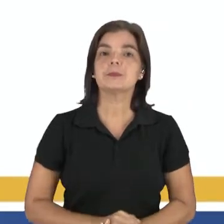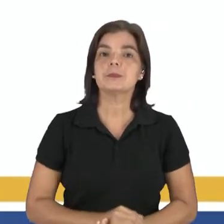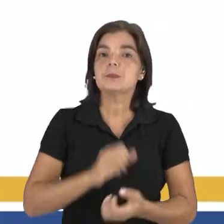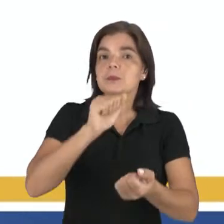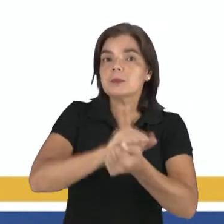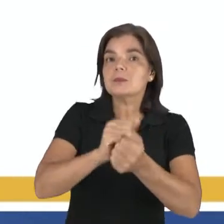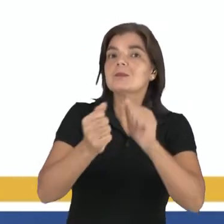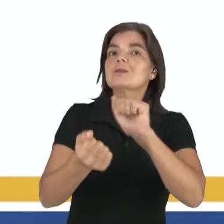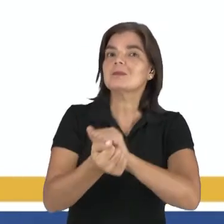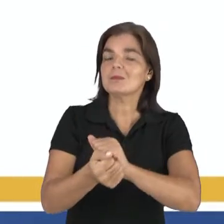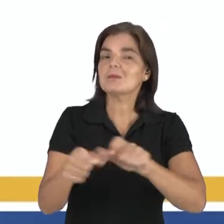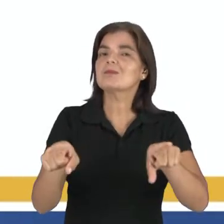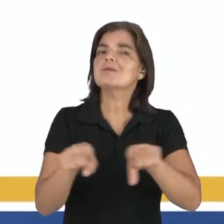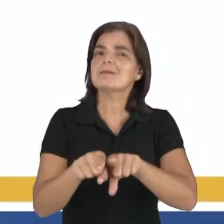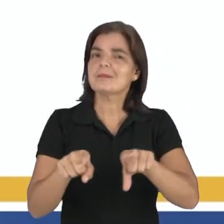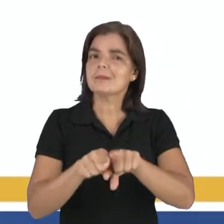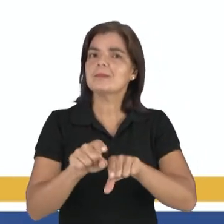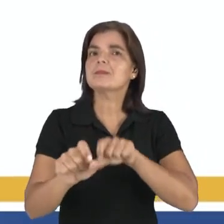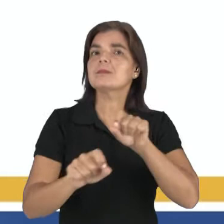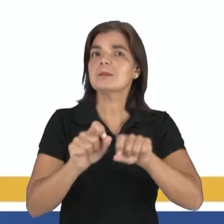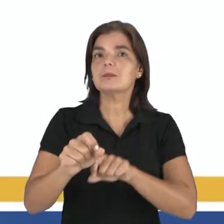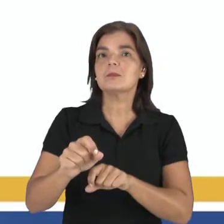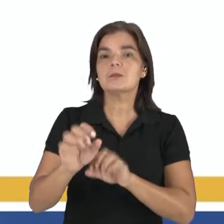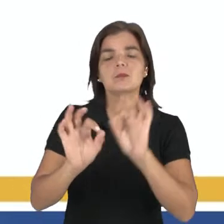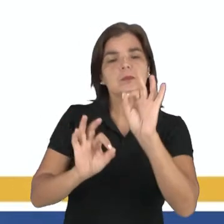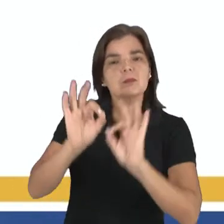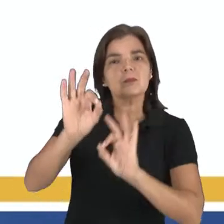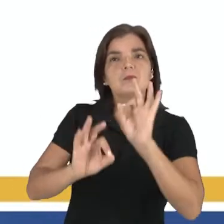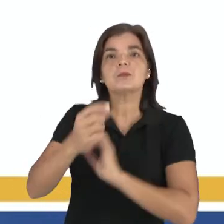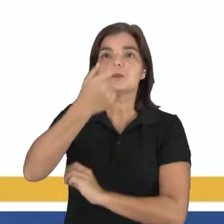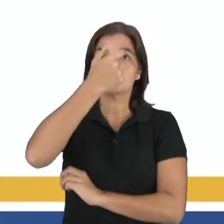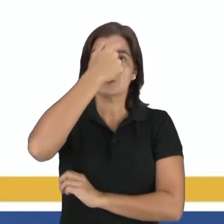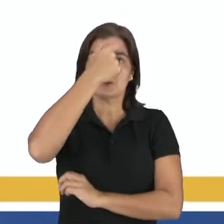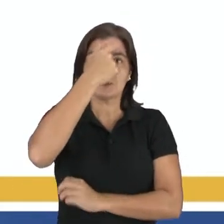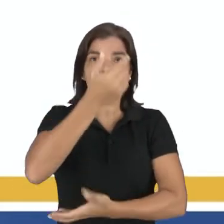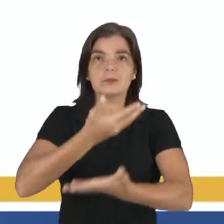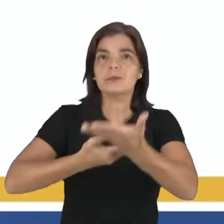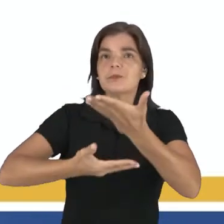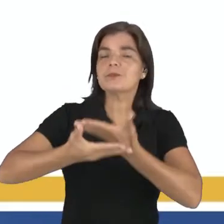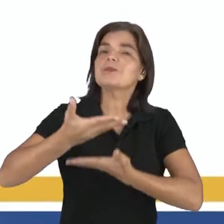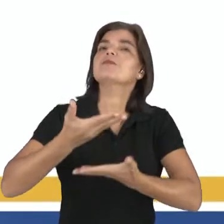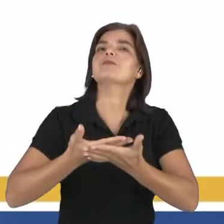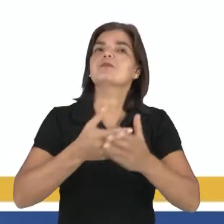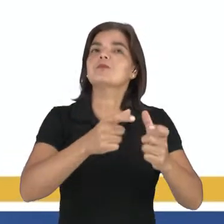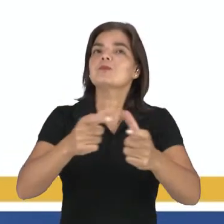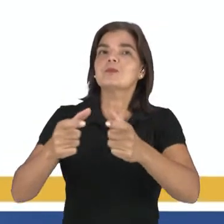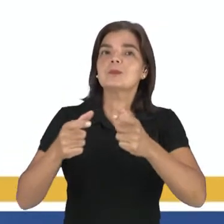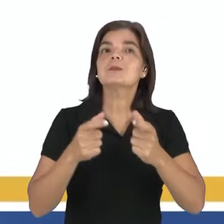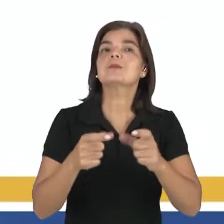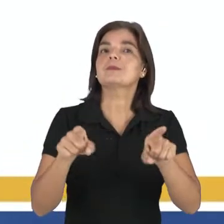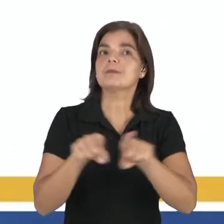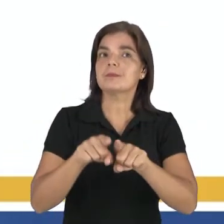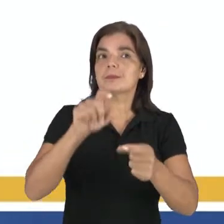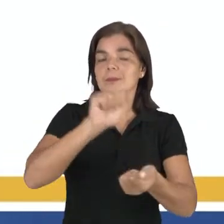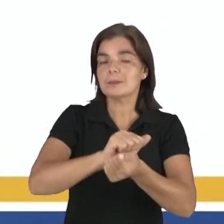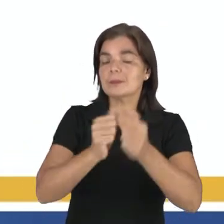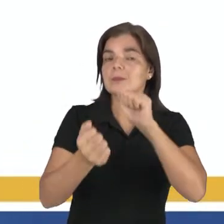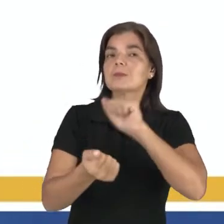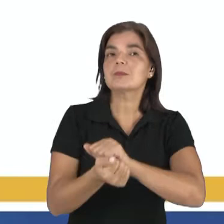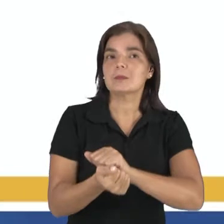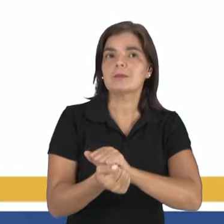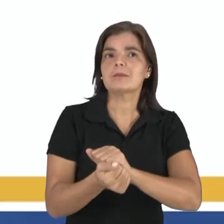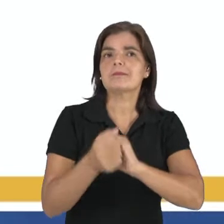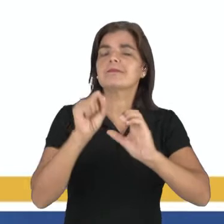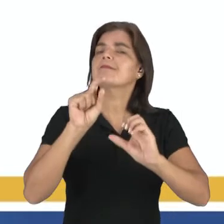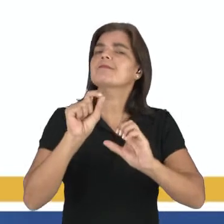A adaptação, ela corresponde ao ajustamento dos organismos em relação ao ambiente. As